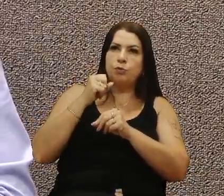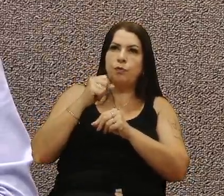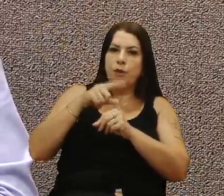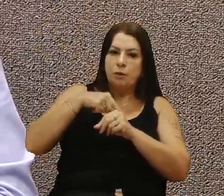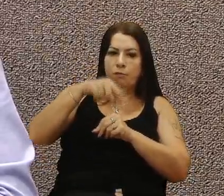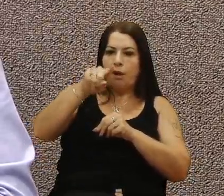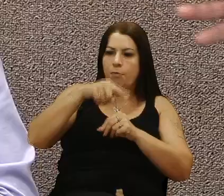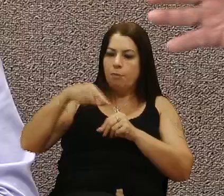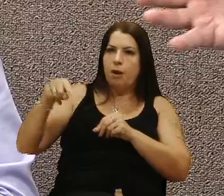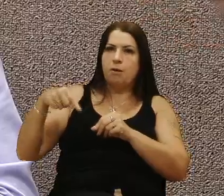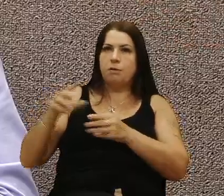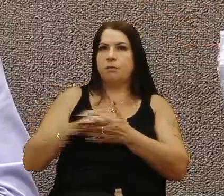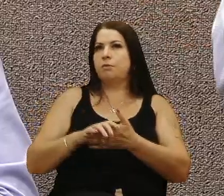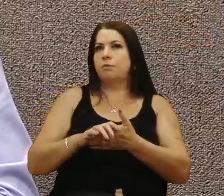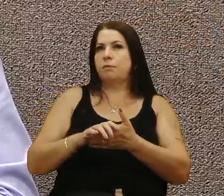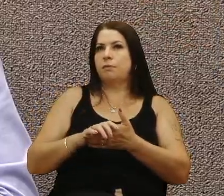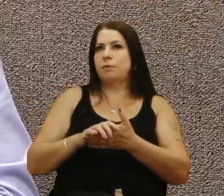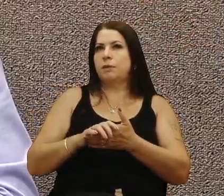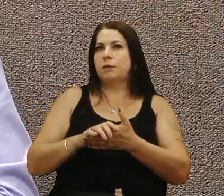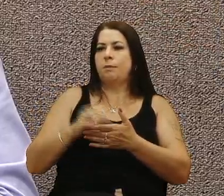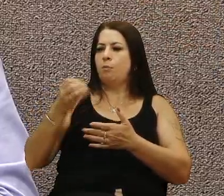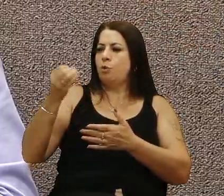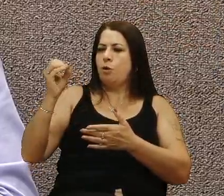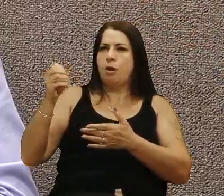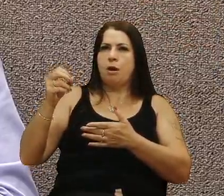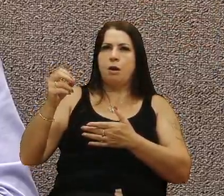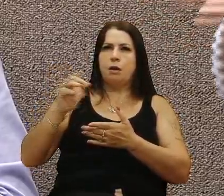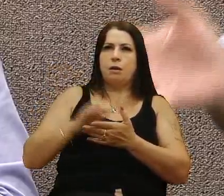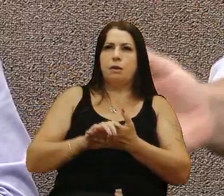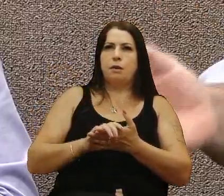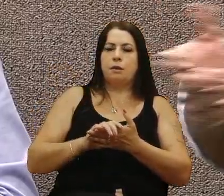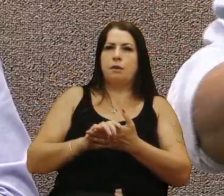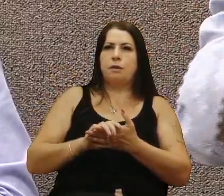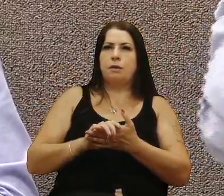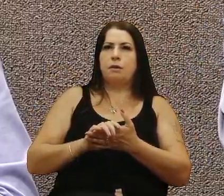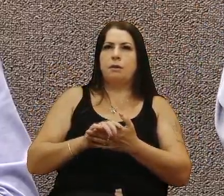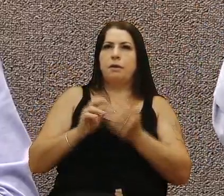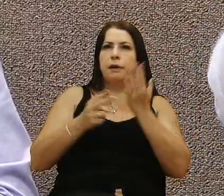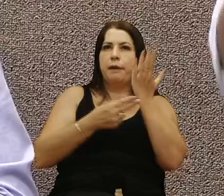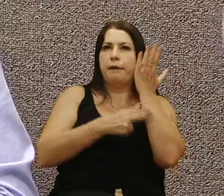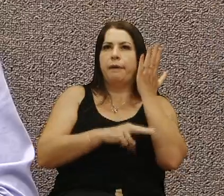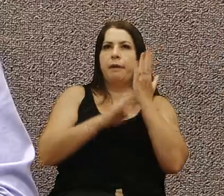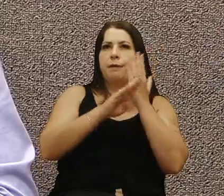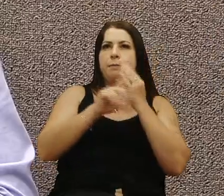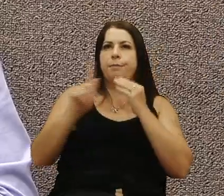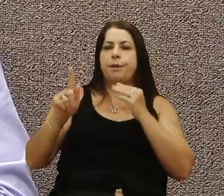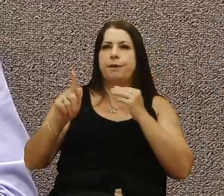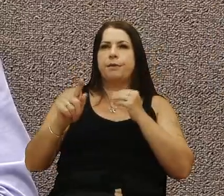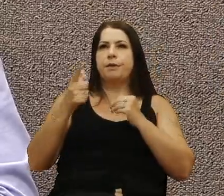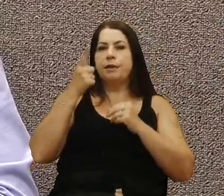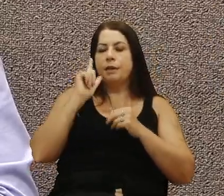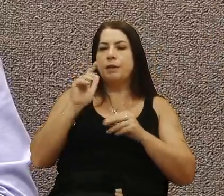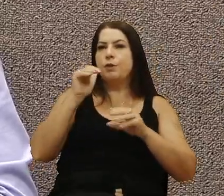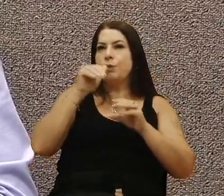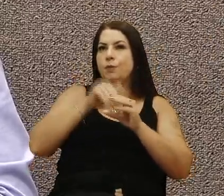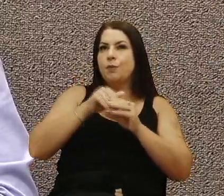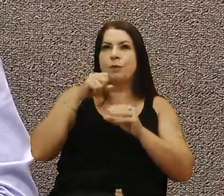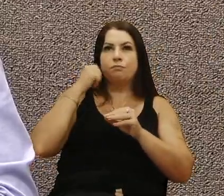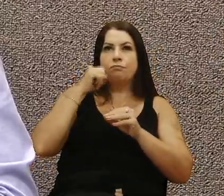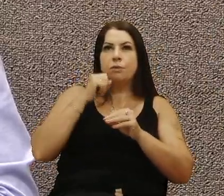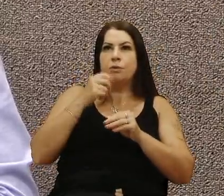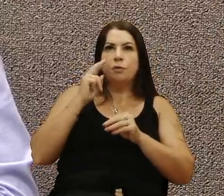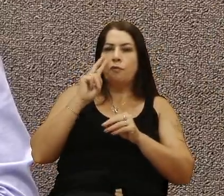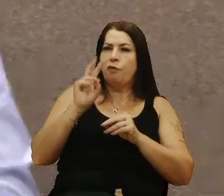Sul, veio para Porto Alegre, né, Canela, Bento, e se elegeu senador. Eu não